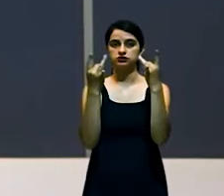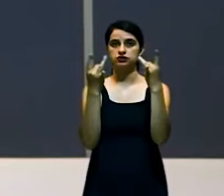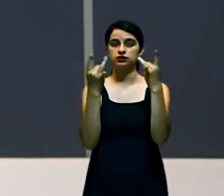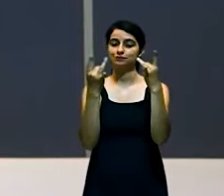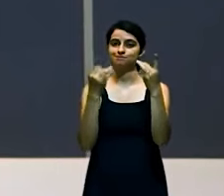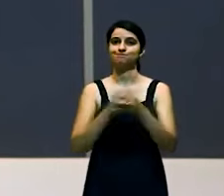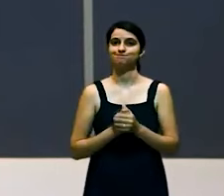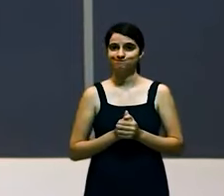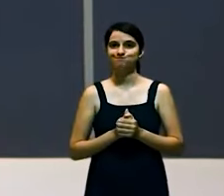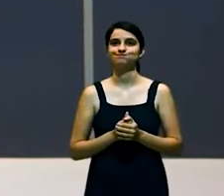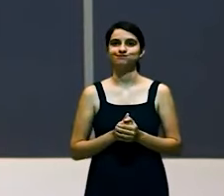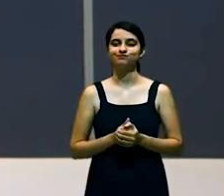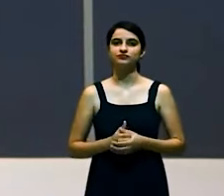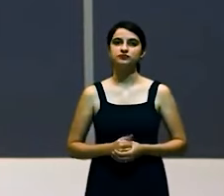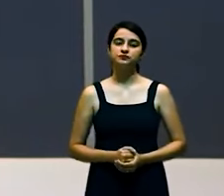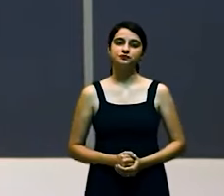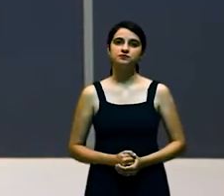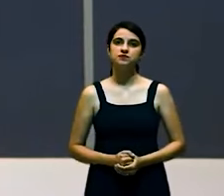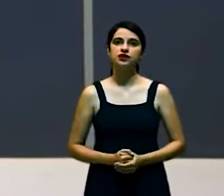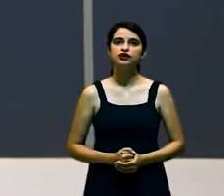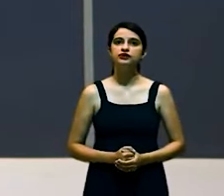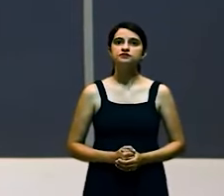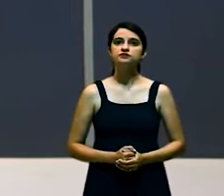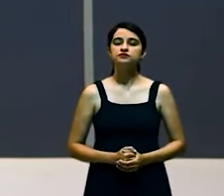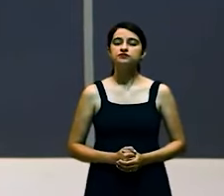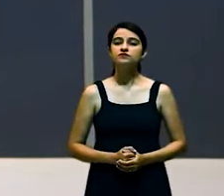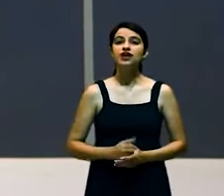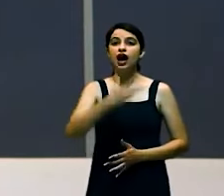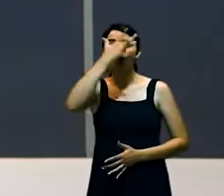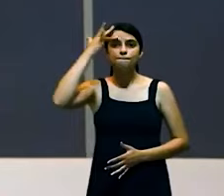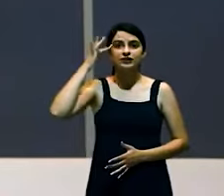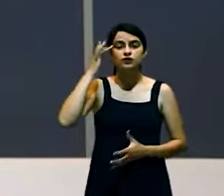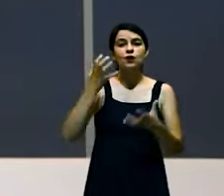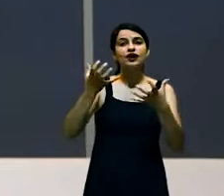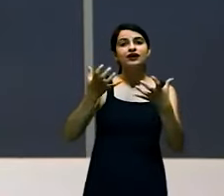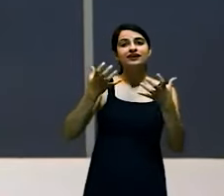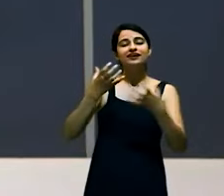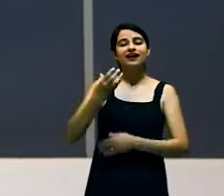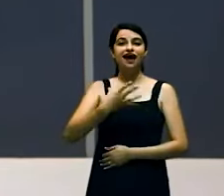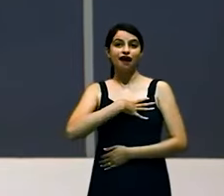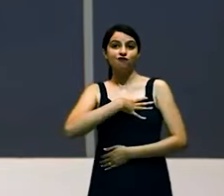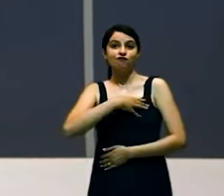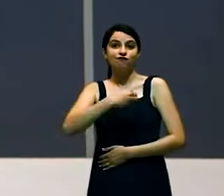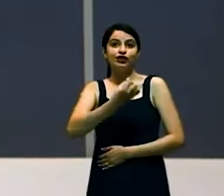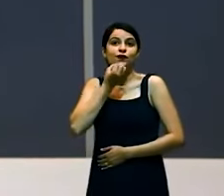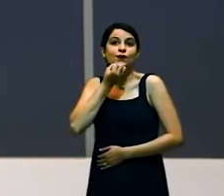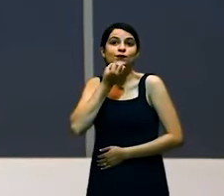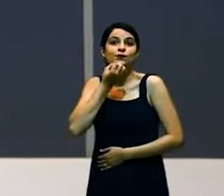É assim que a gente faz. Quem quer o bem dos filhos? Estou pedindo para você